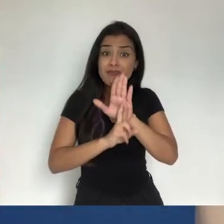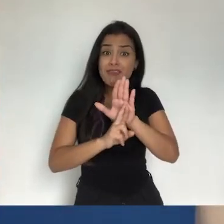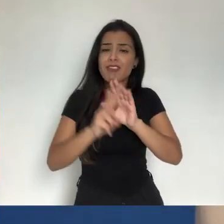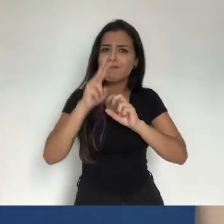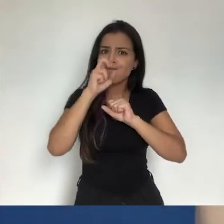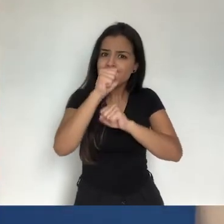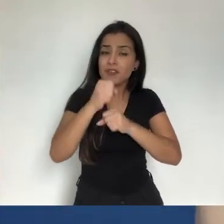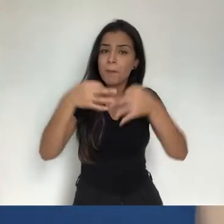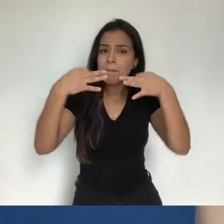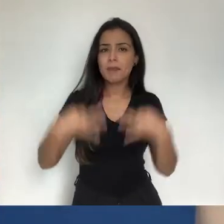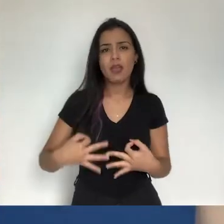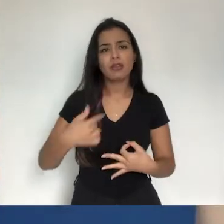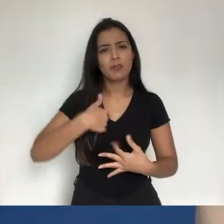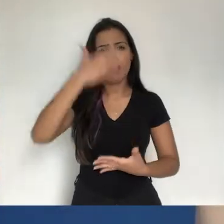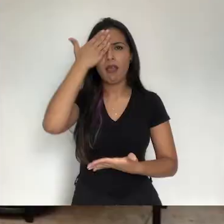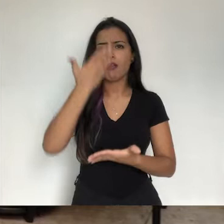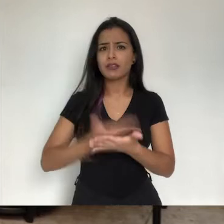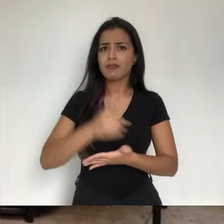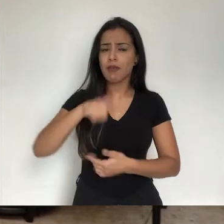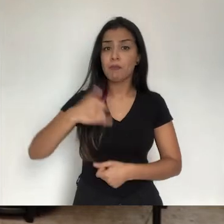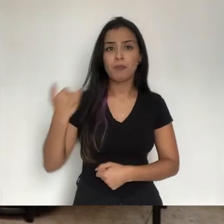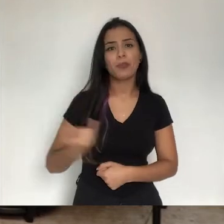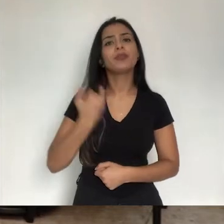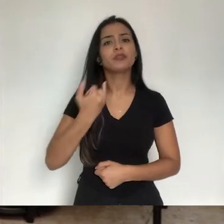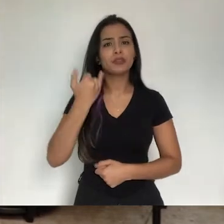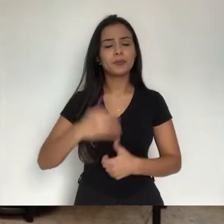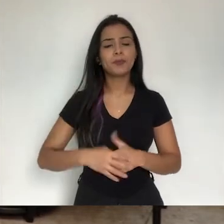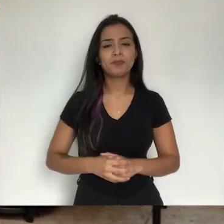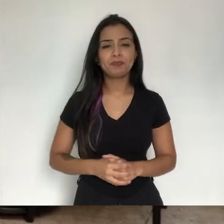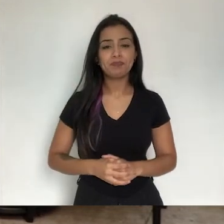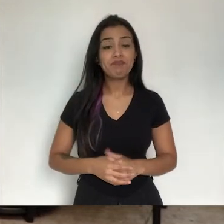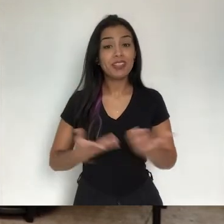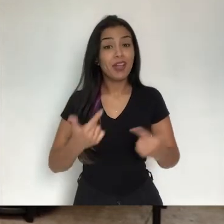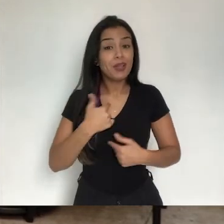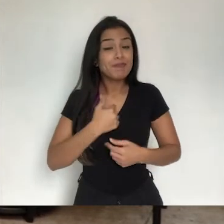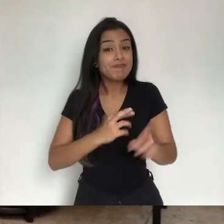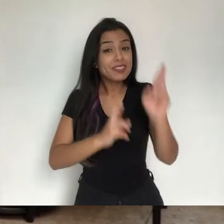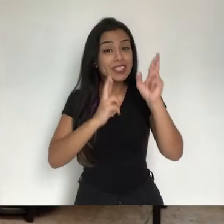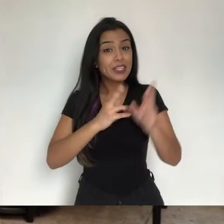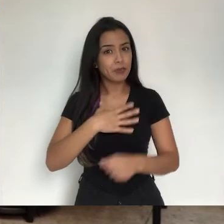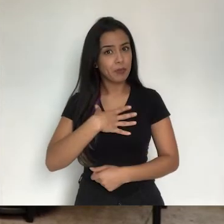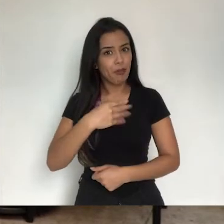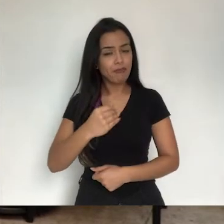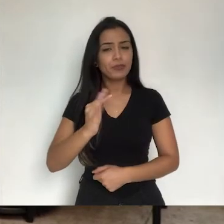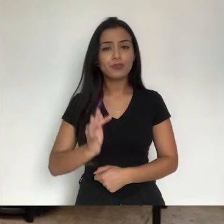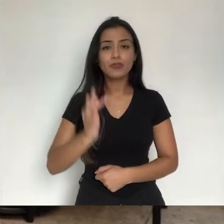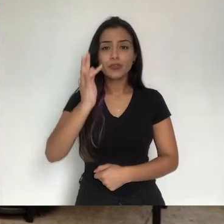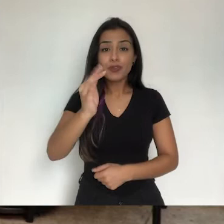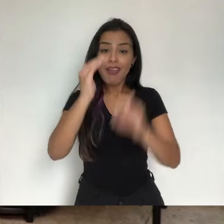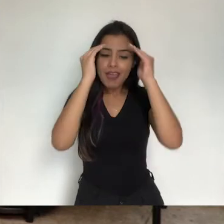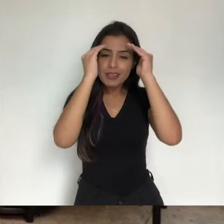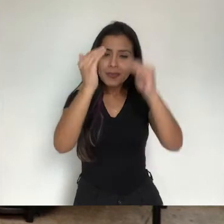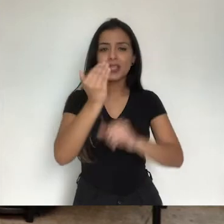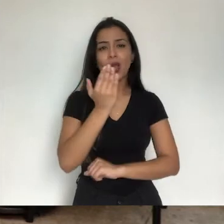tudo que ela representa mesmo, que eu acho que é uma coisa muito potente, assim. Então, eu espero que os meus filhos carreguem o